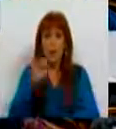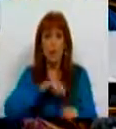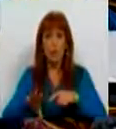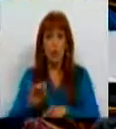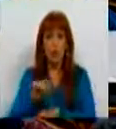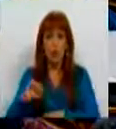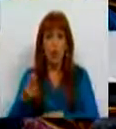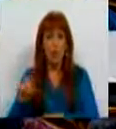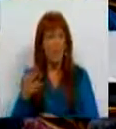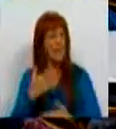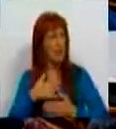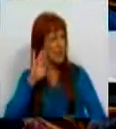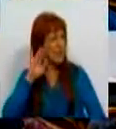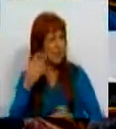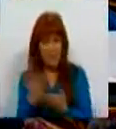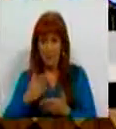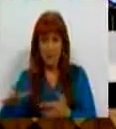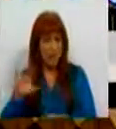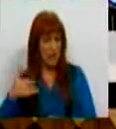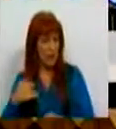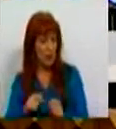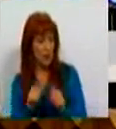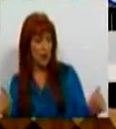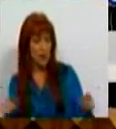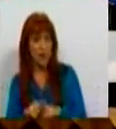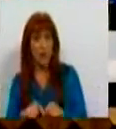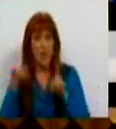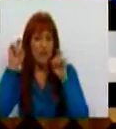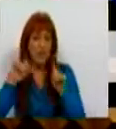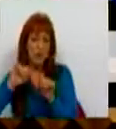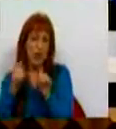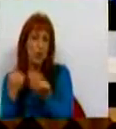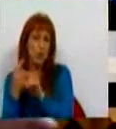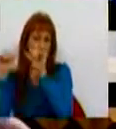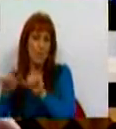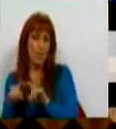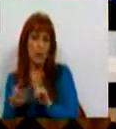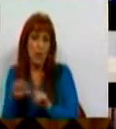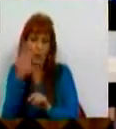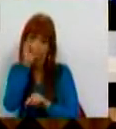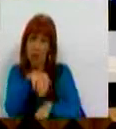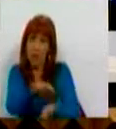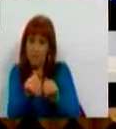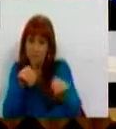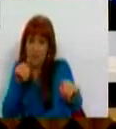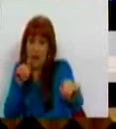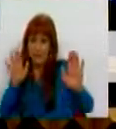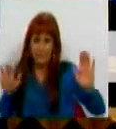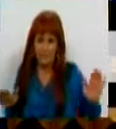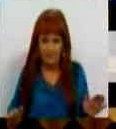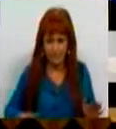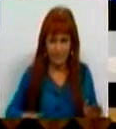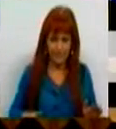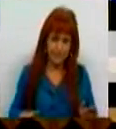Almeida deu-nos a saber que a partir de agora o CDS vai pedir para sair das fotografias das coisas más do anterior Governo.